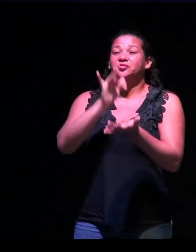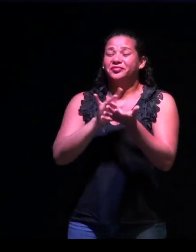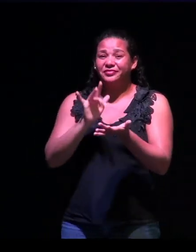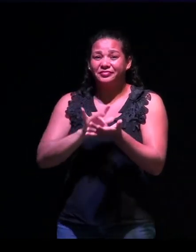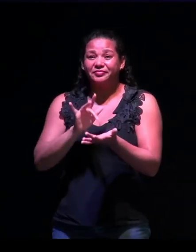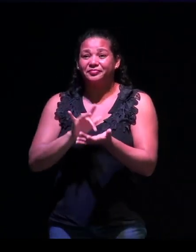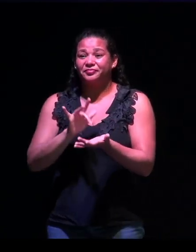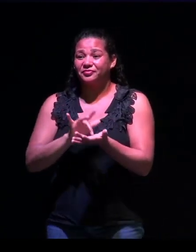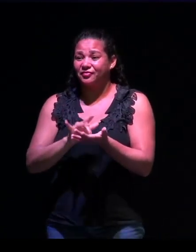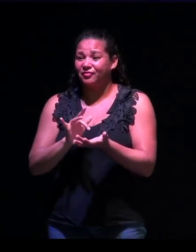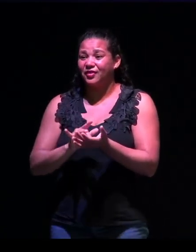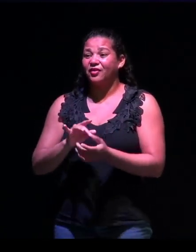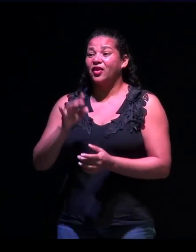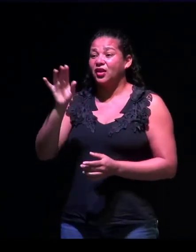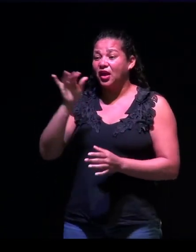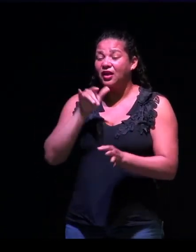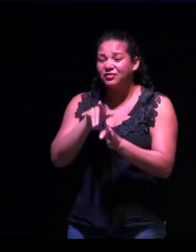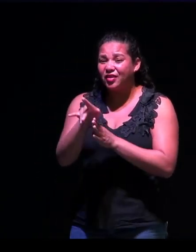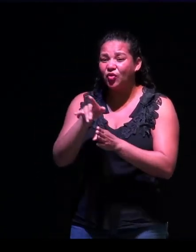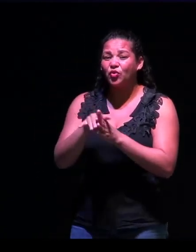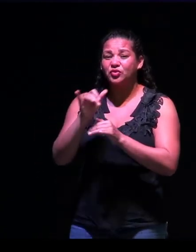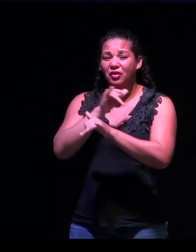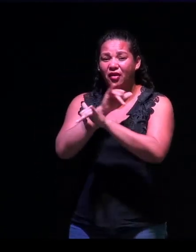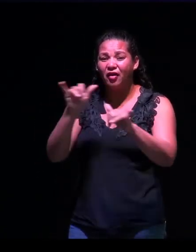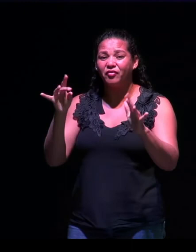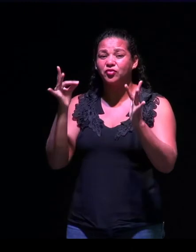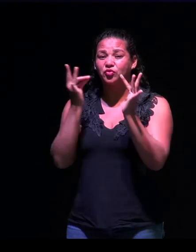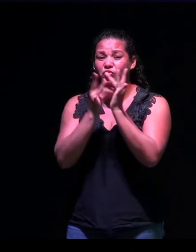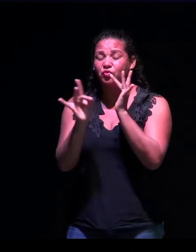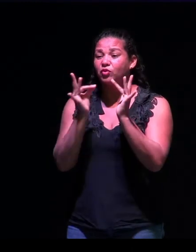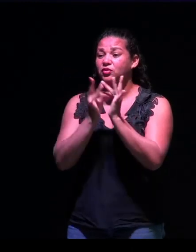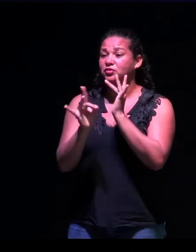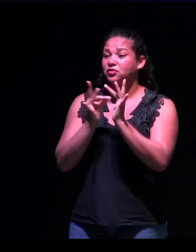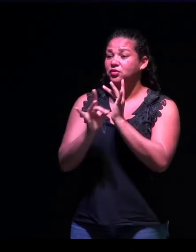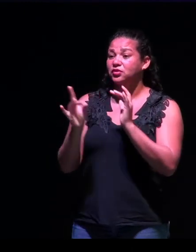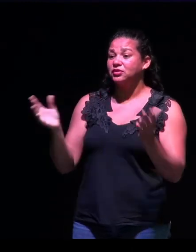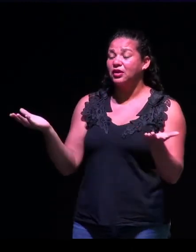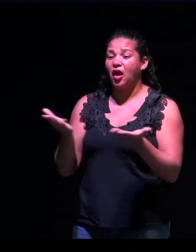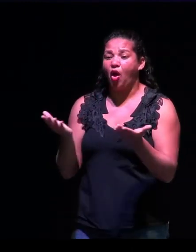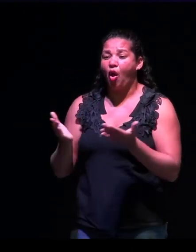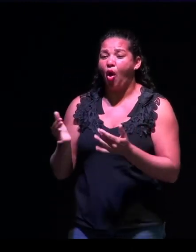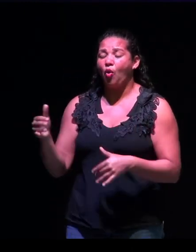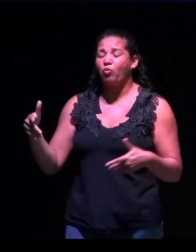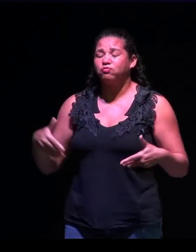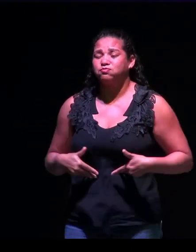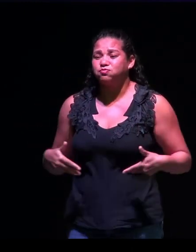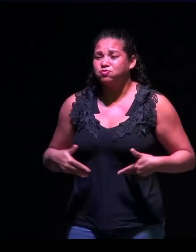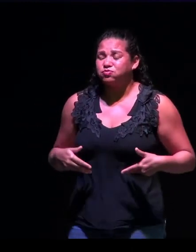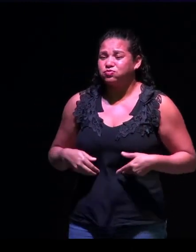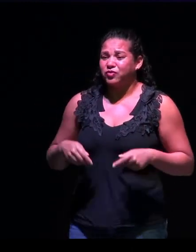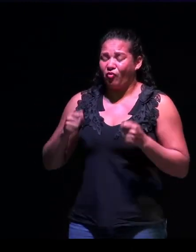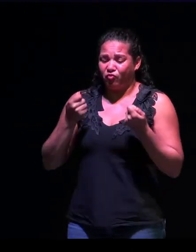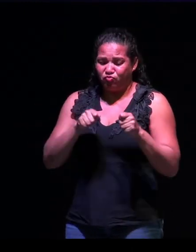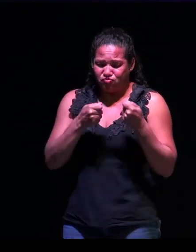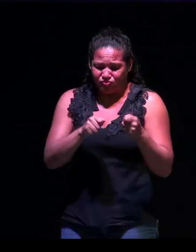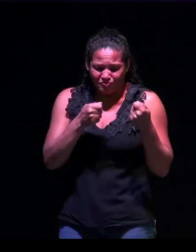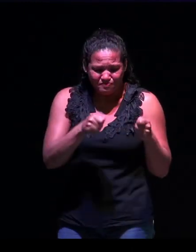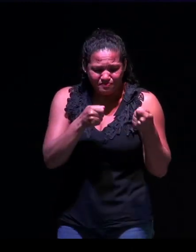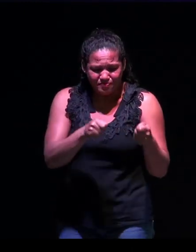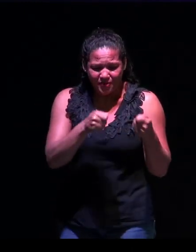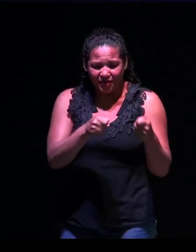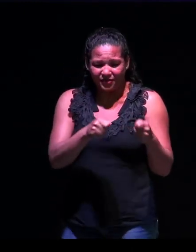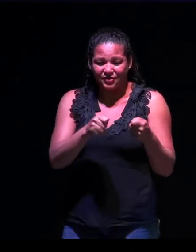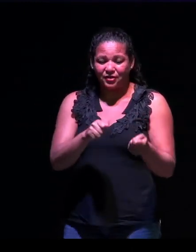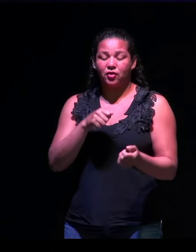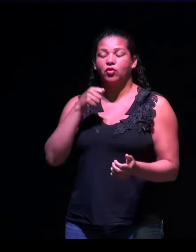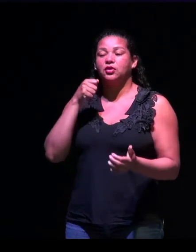mesmo, enfrentar o anticristo, ter que ficar por aí sem poder comprar nada, passar fome, ser perseguido. Aquele que perseverar até o fim, esse será